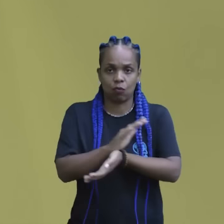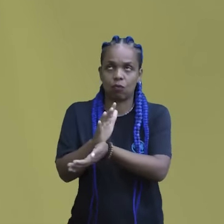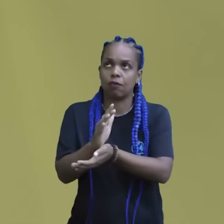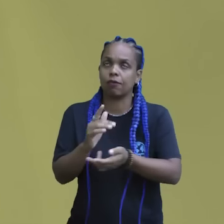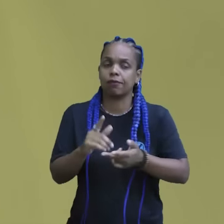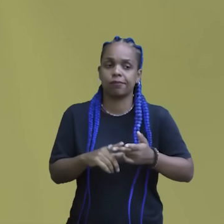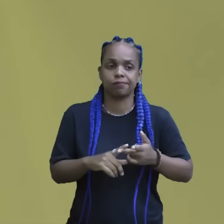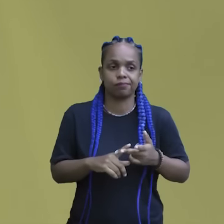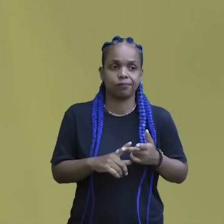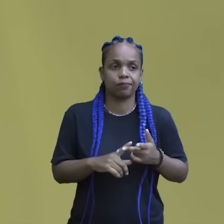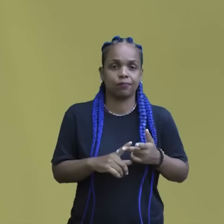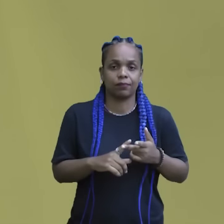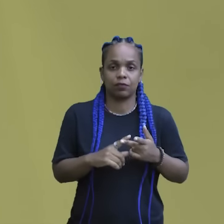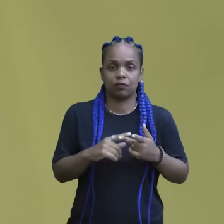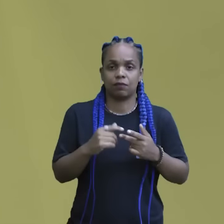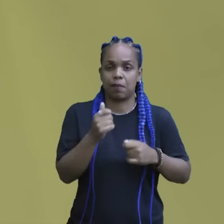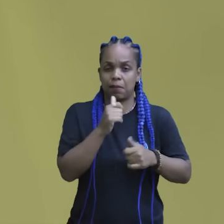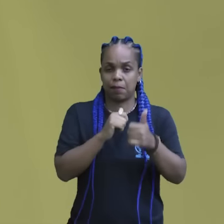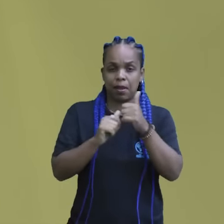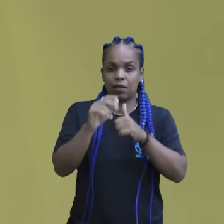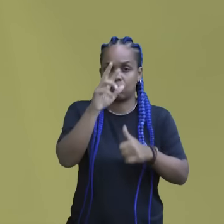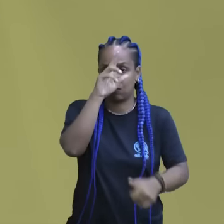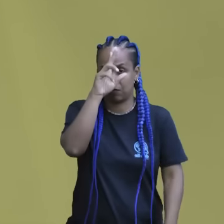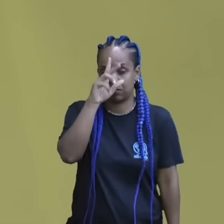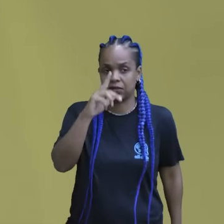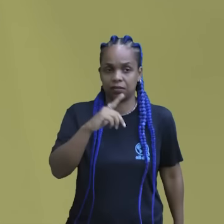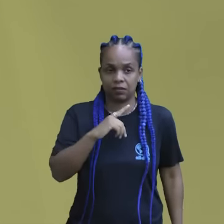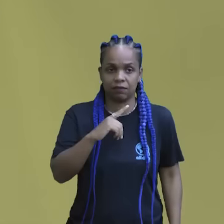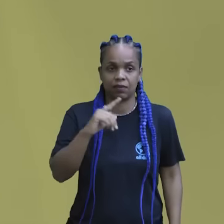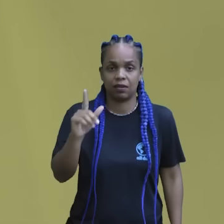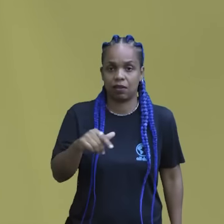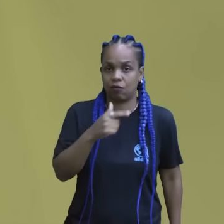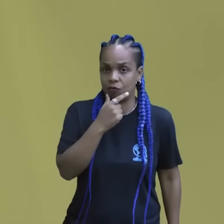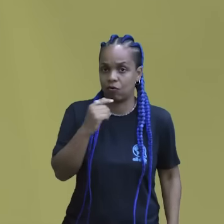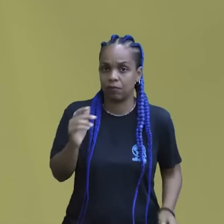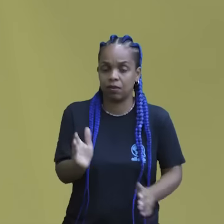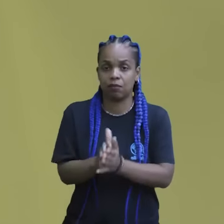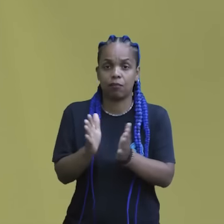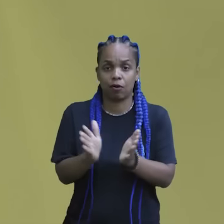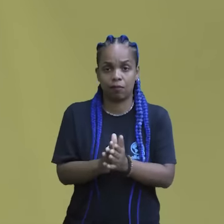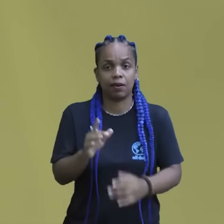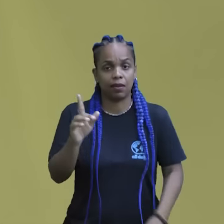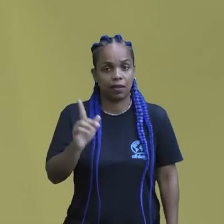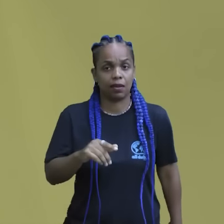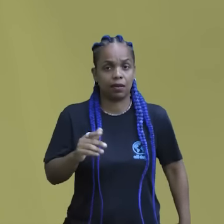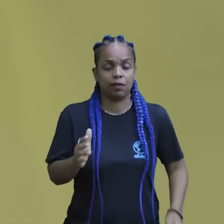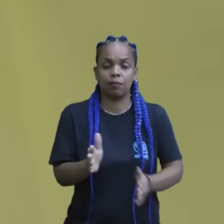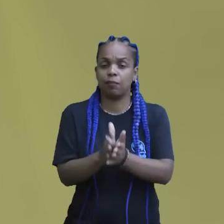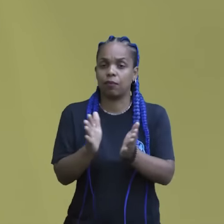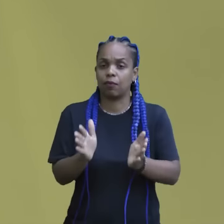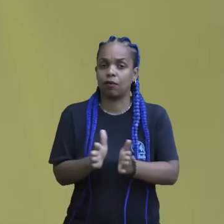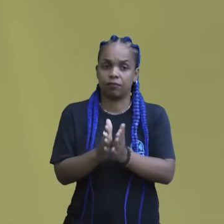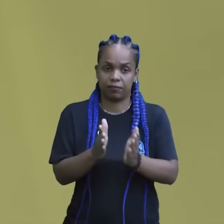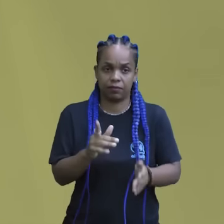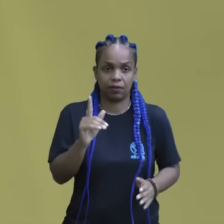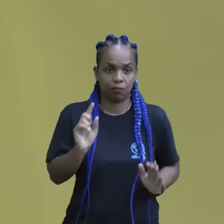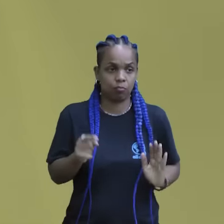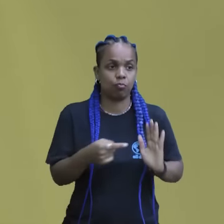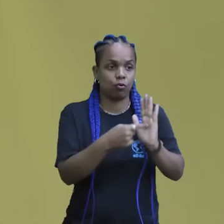pobre. A questão é essa. O lugar que um homem pobre podia ter nessa